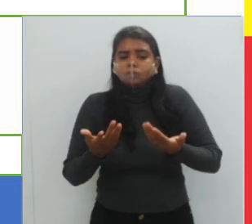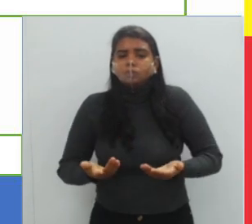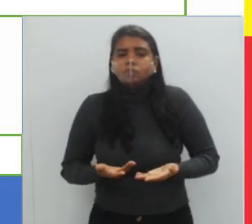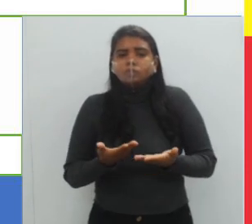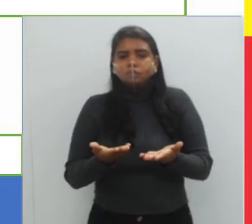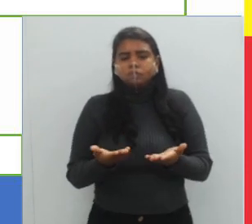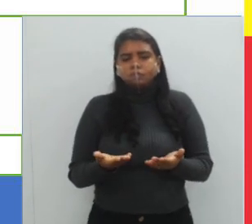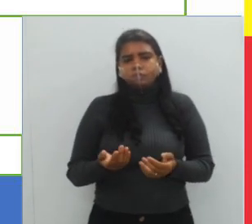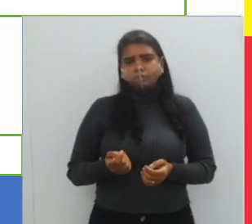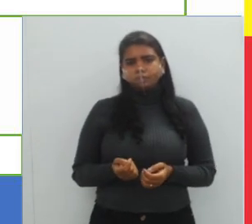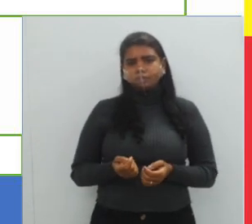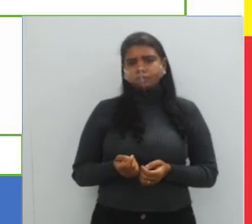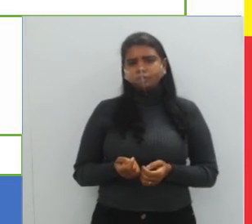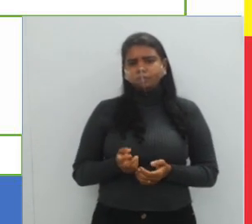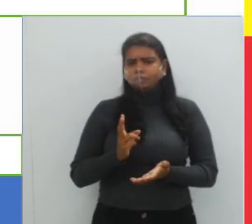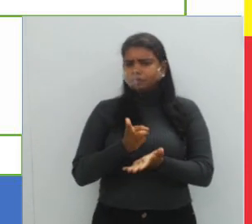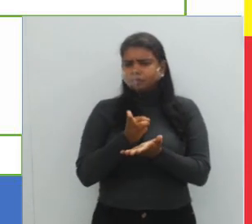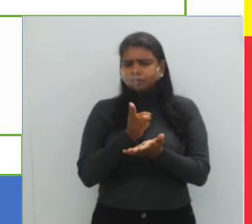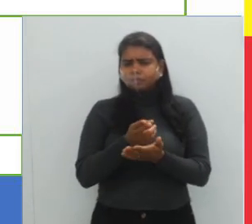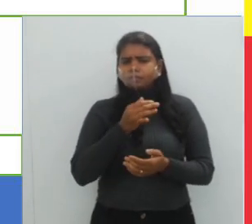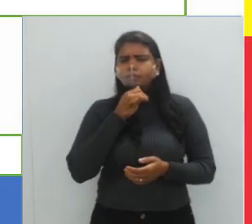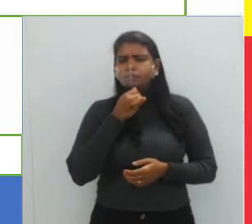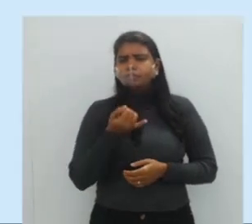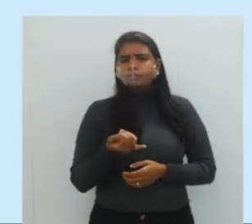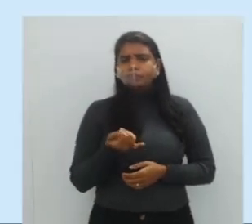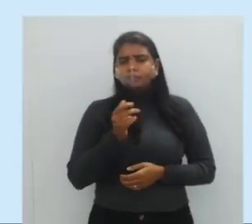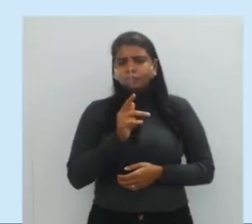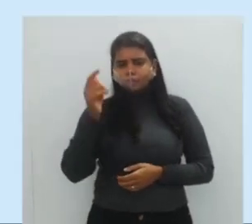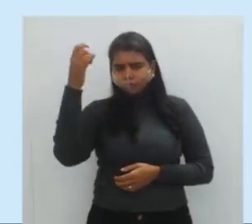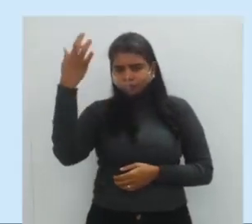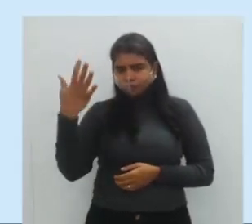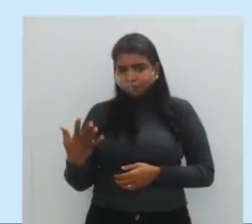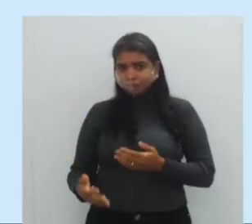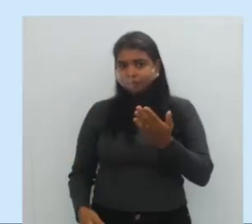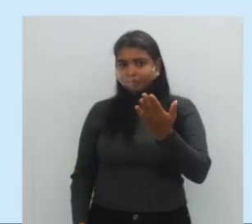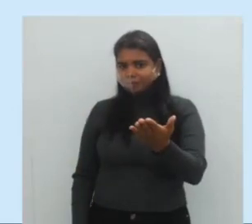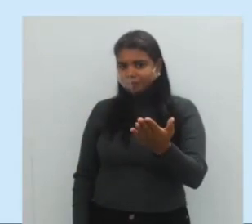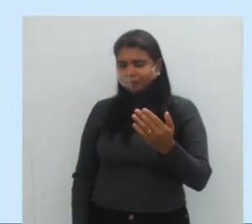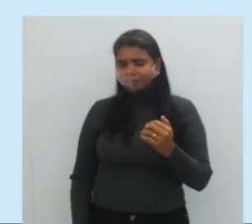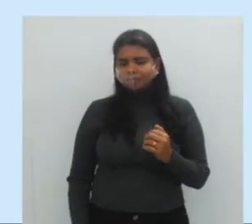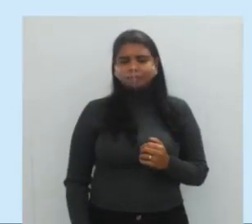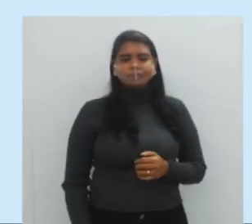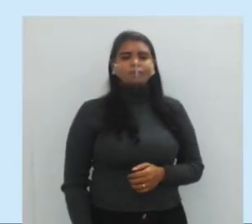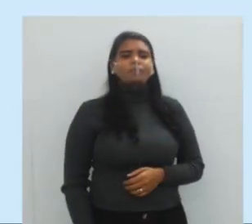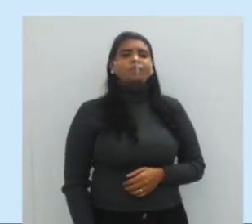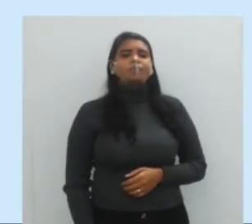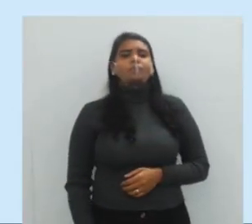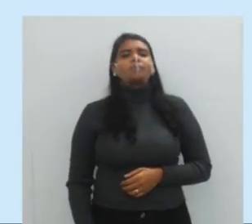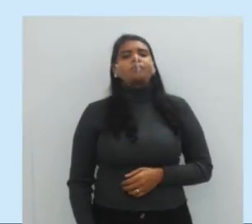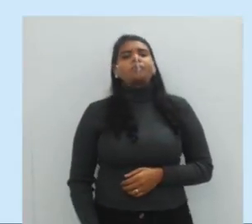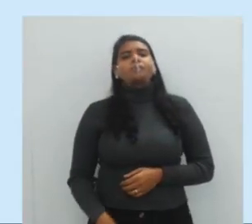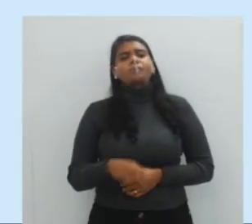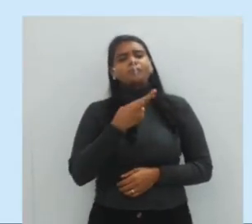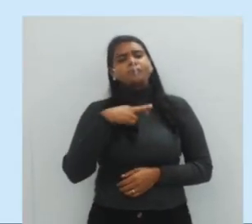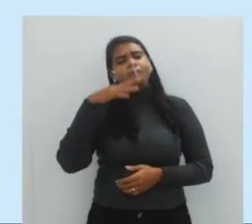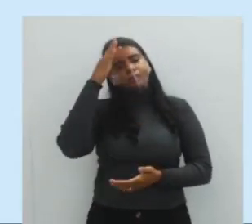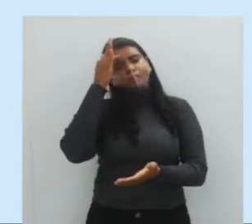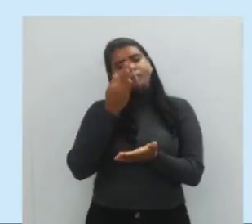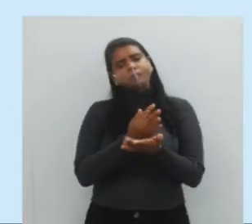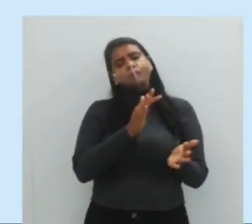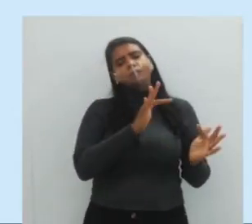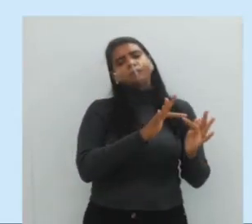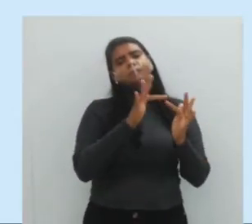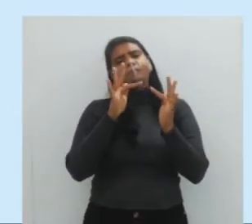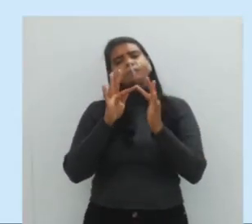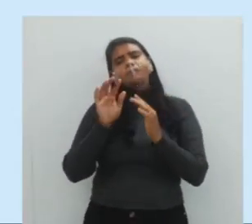convincentes ou ideais. Então, é sempre aquela questão que eu estou reforçando com vocês: o simbolismo religioso,